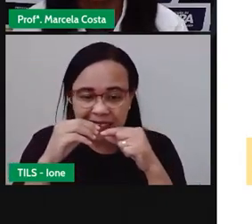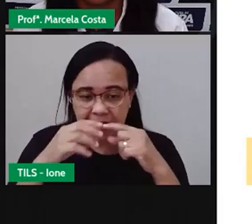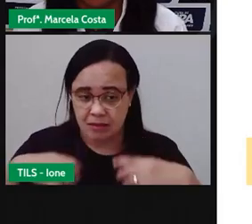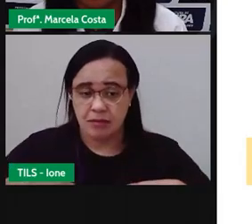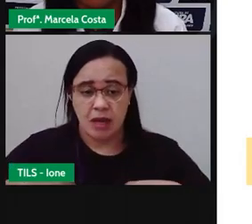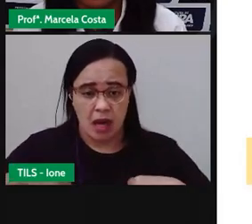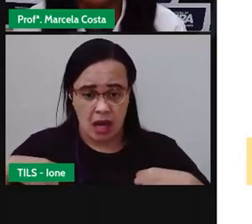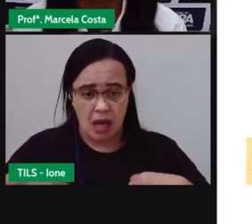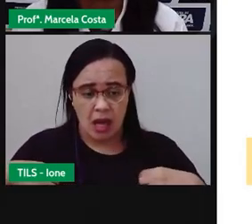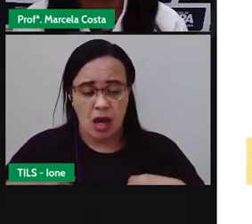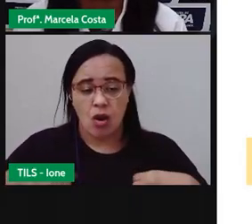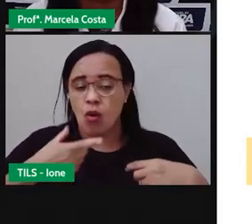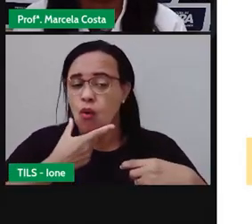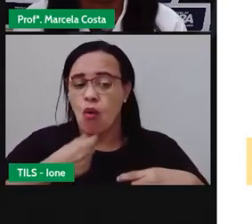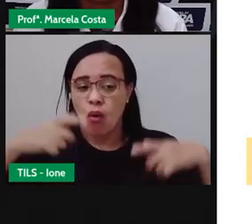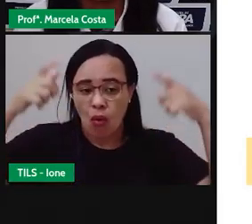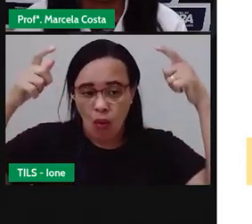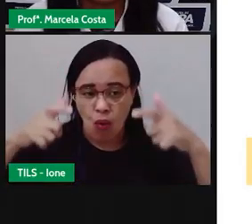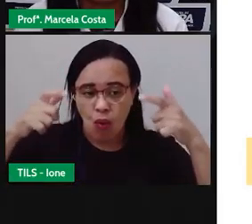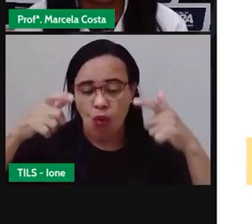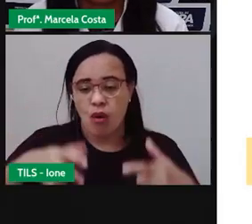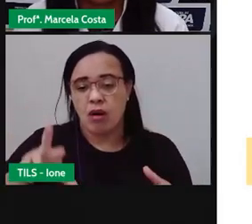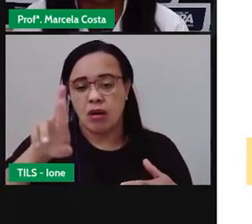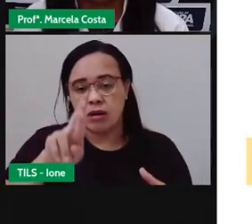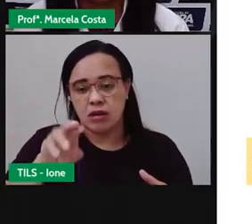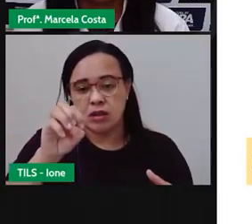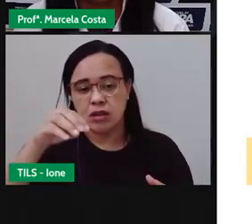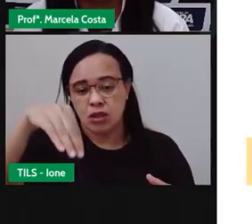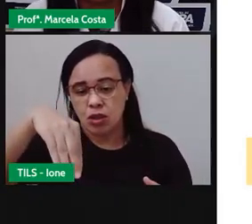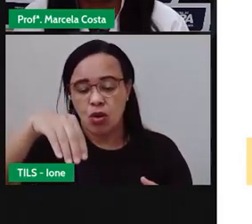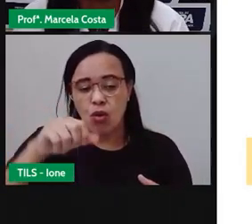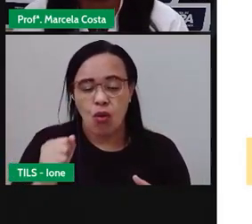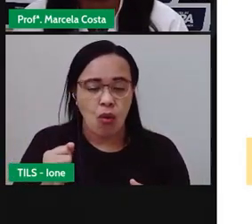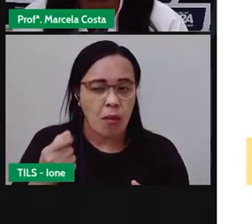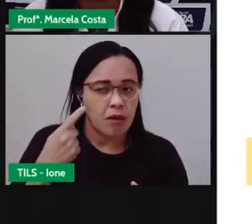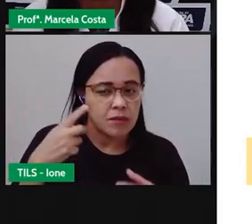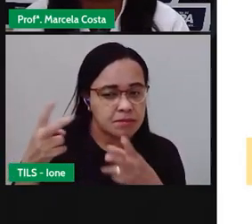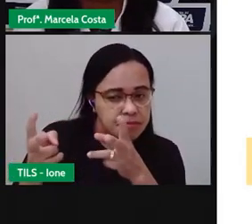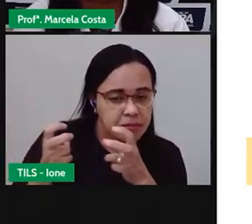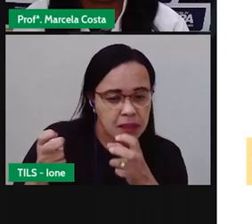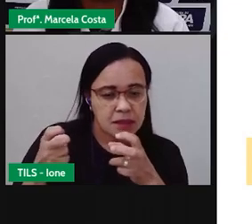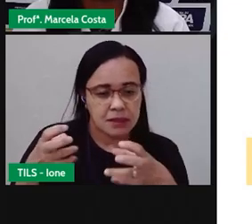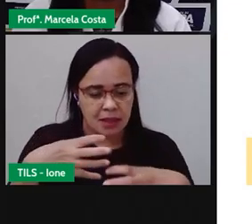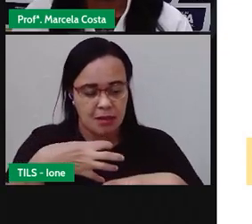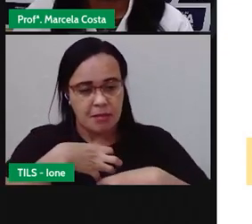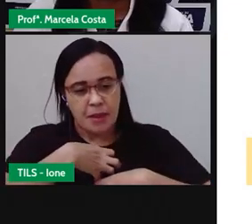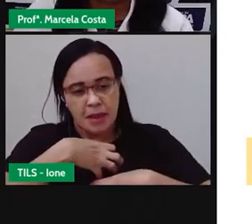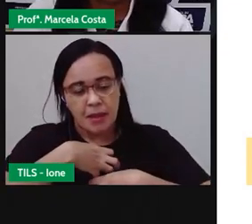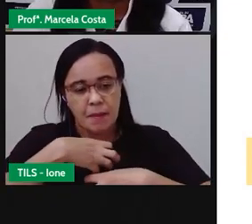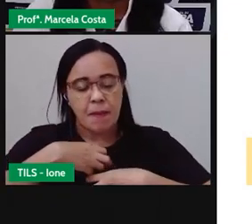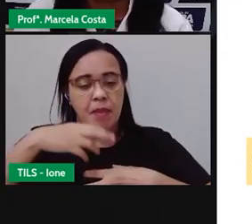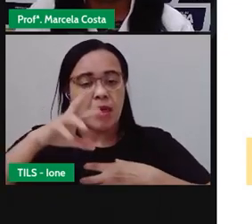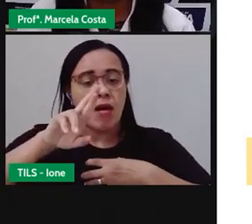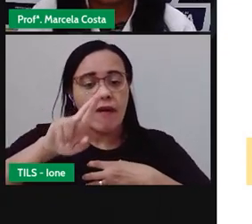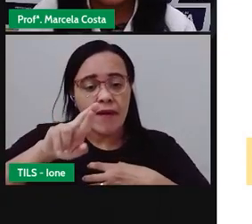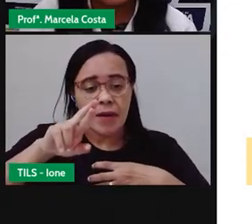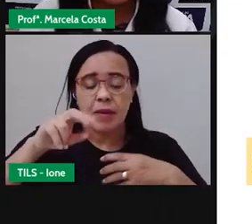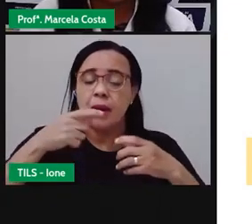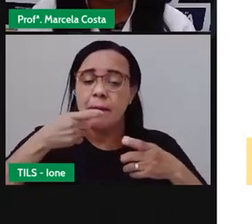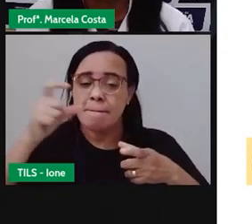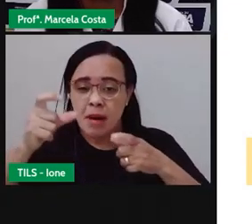rei de Roma, você observa aí o som da letra R presente em palavras, tanto